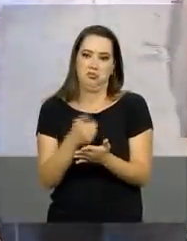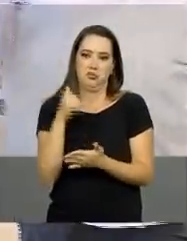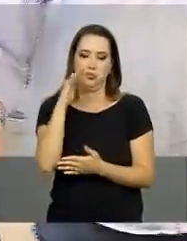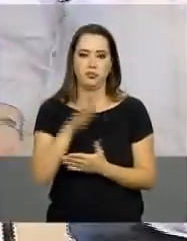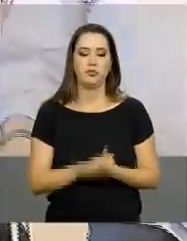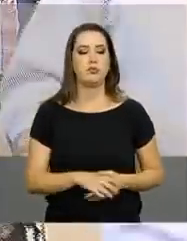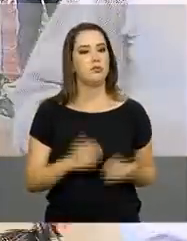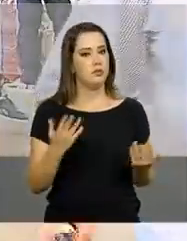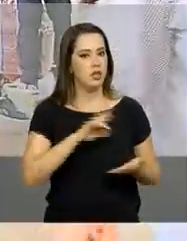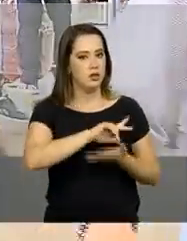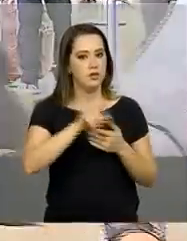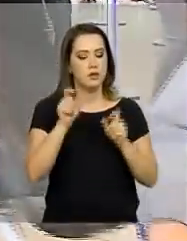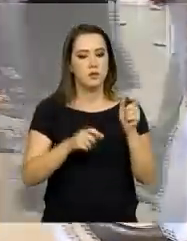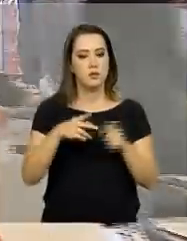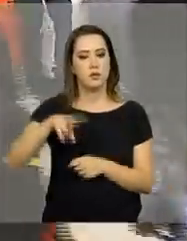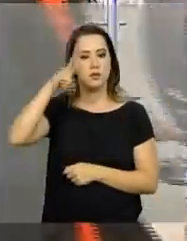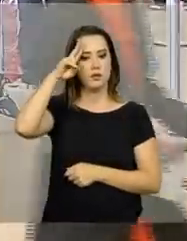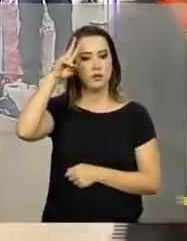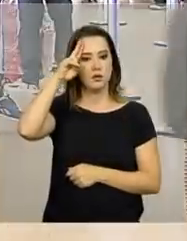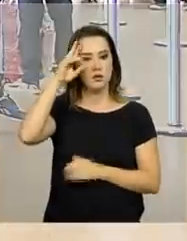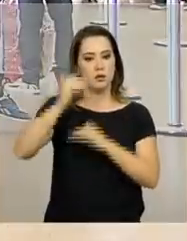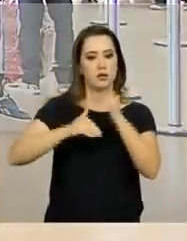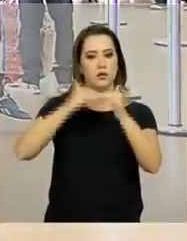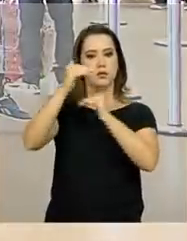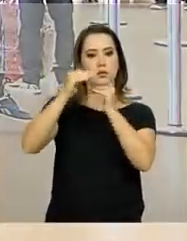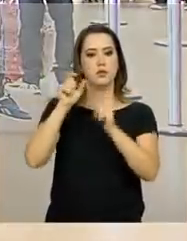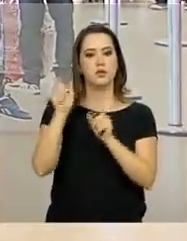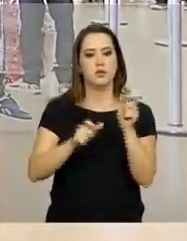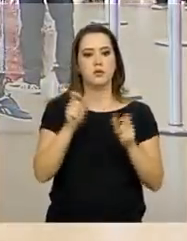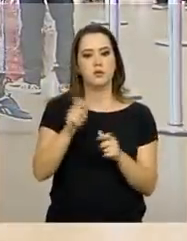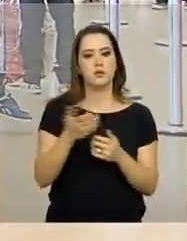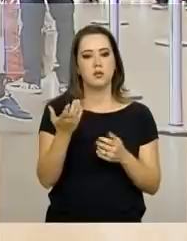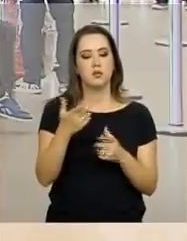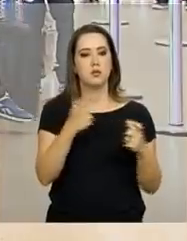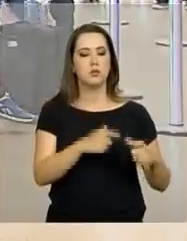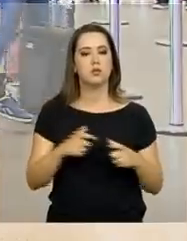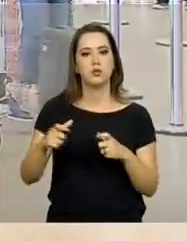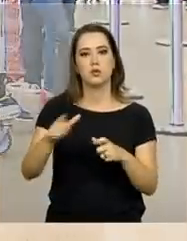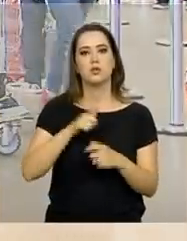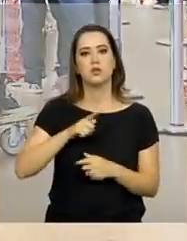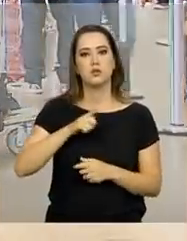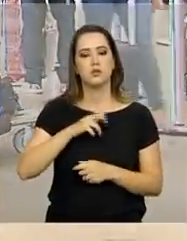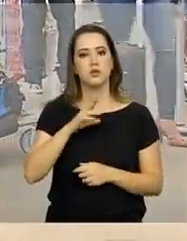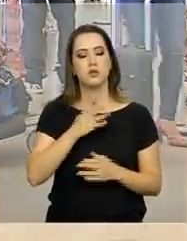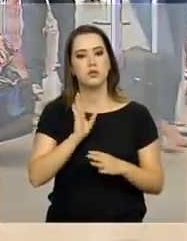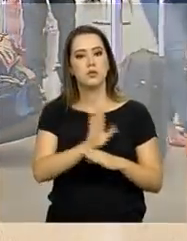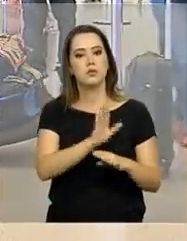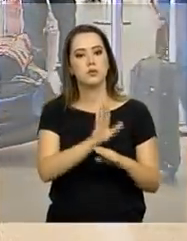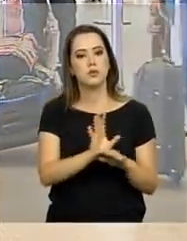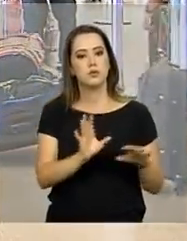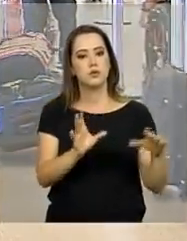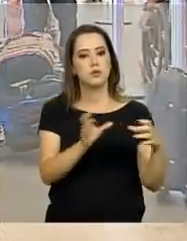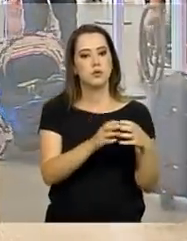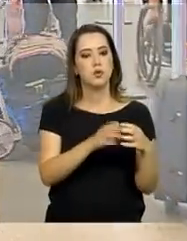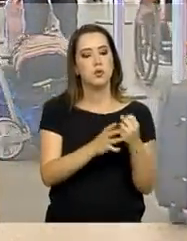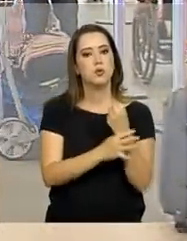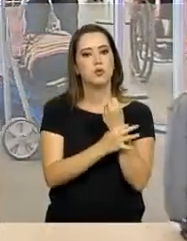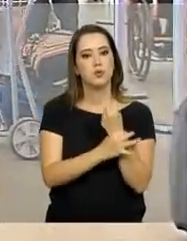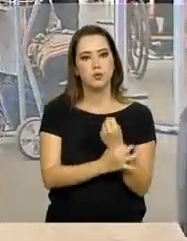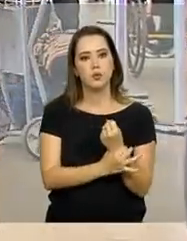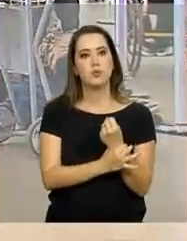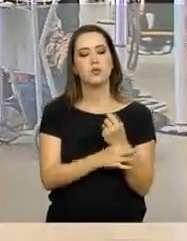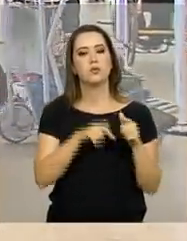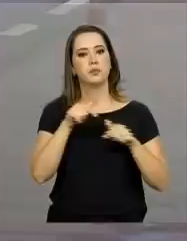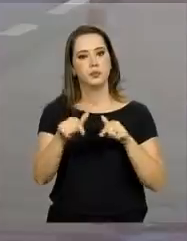próxima segunda-feira. E para atender o aumento da demanda, os terminais contam com reforços nas equipes de segurança